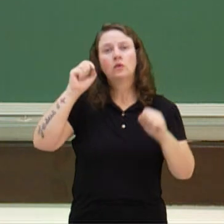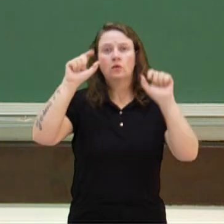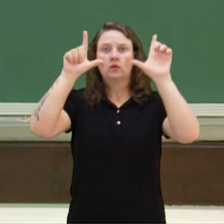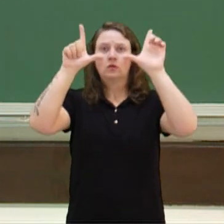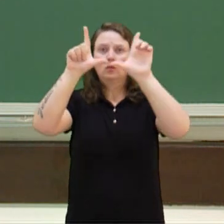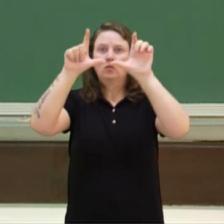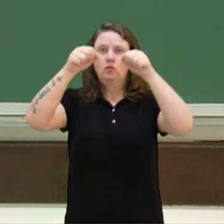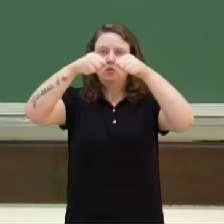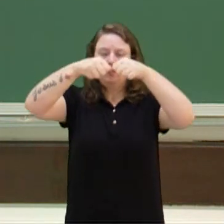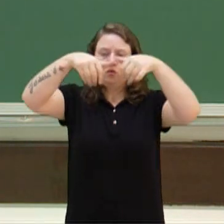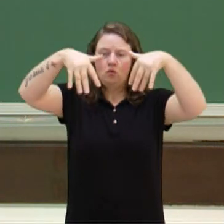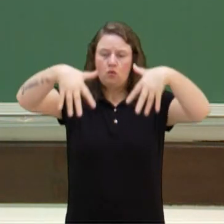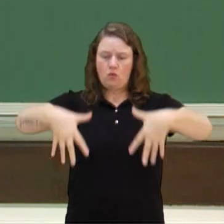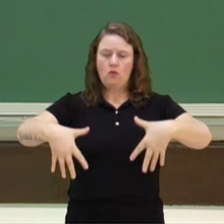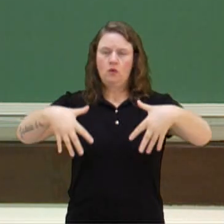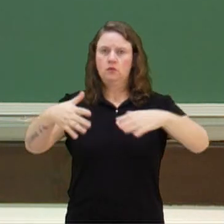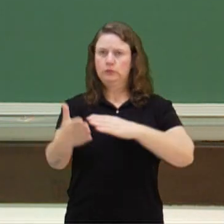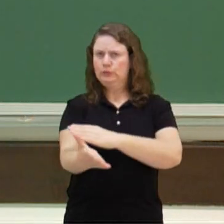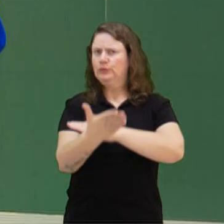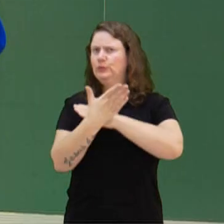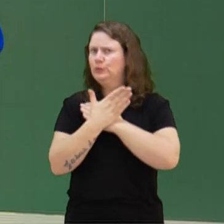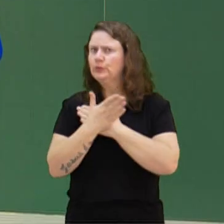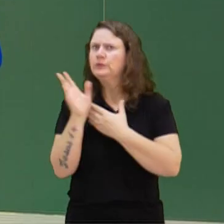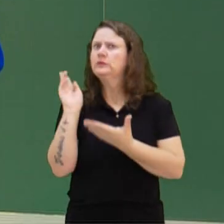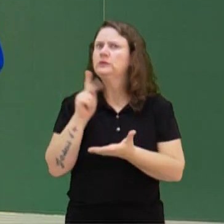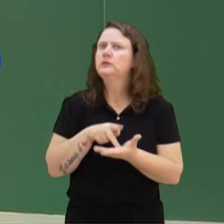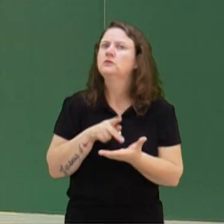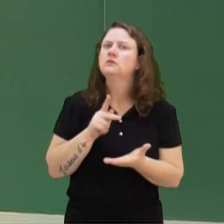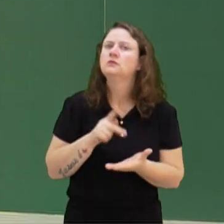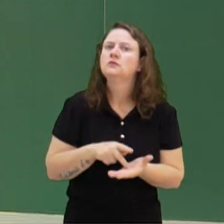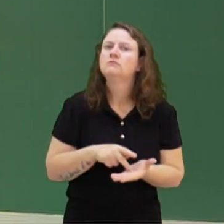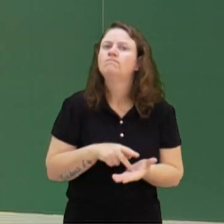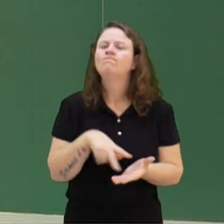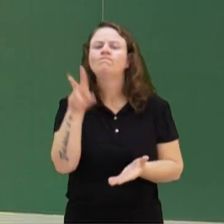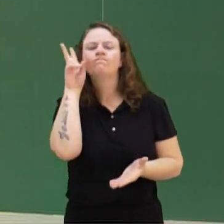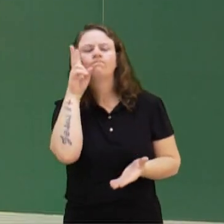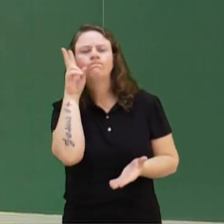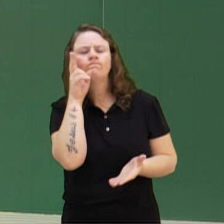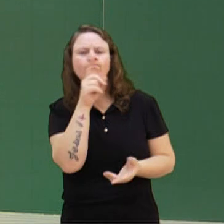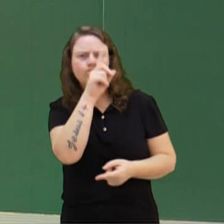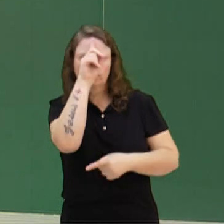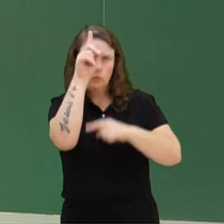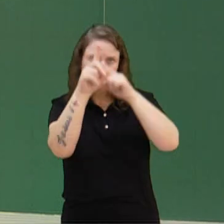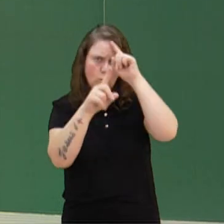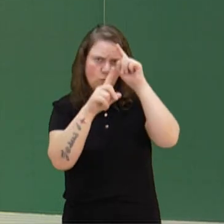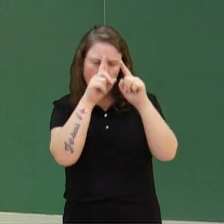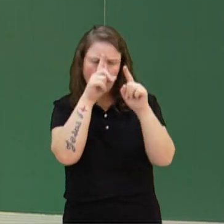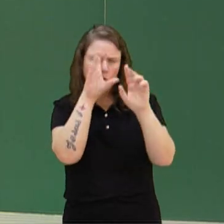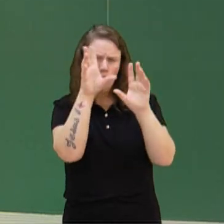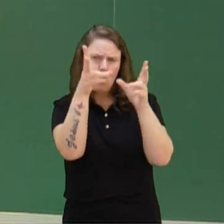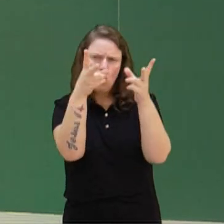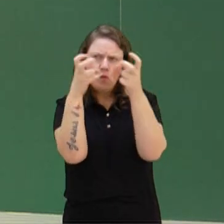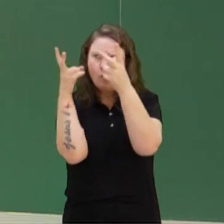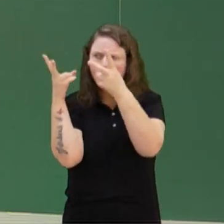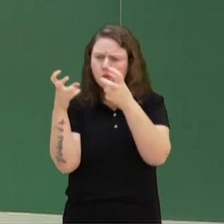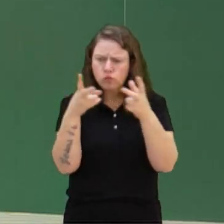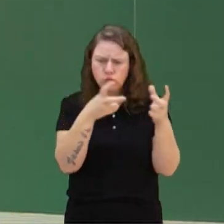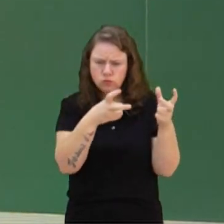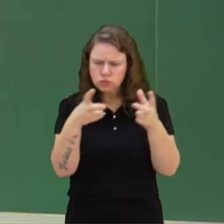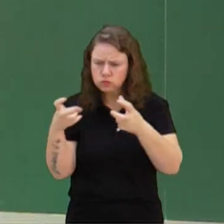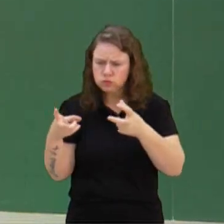é excelente, porque visualmente você retoma as ideias principais e aí teu cérebro vai fazendo